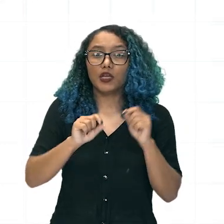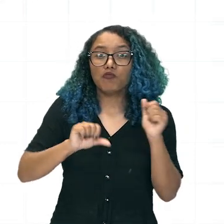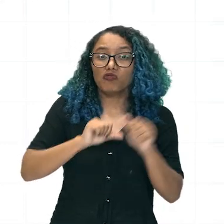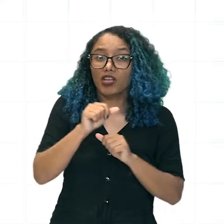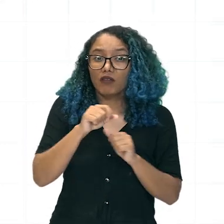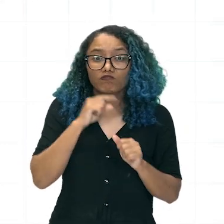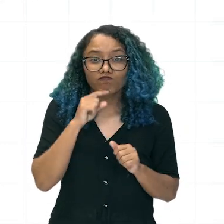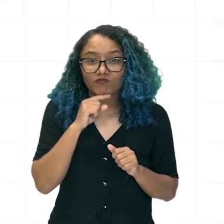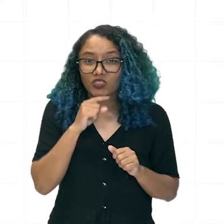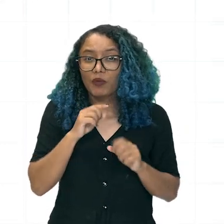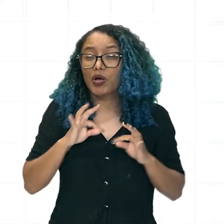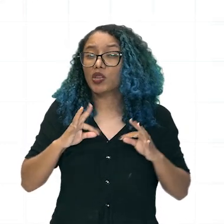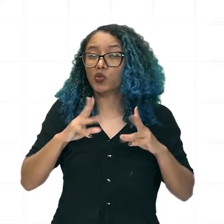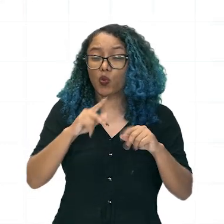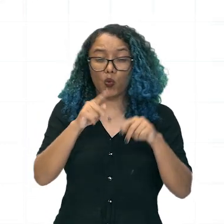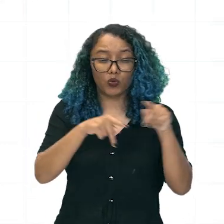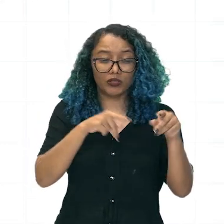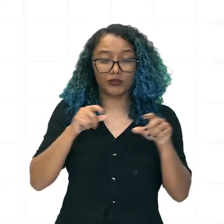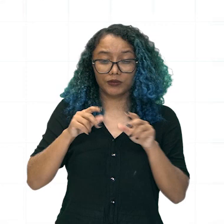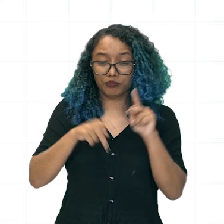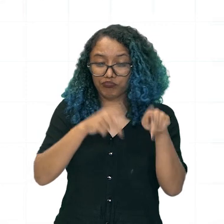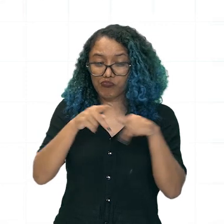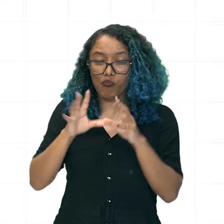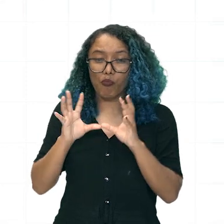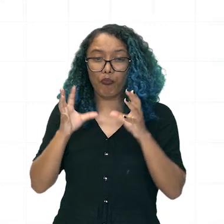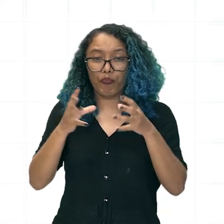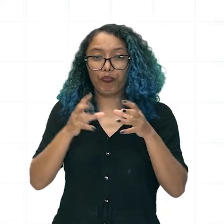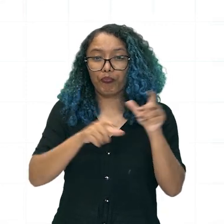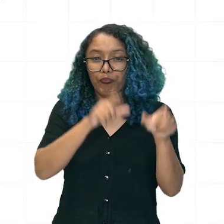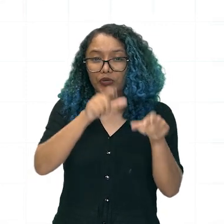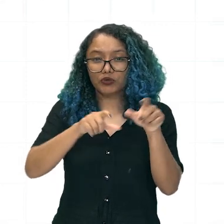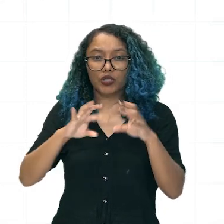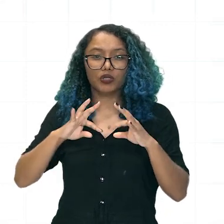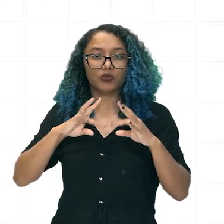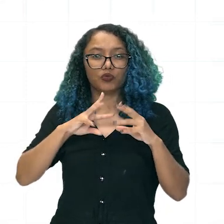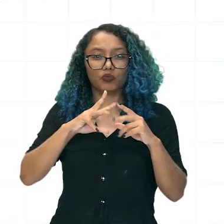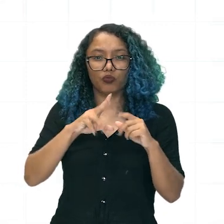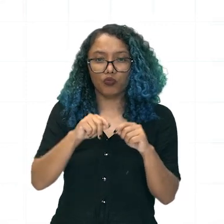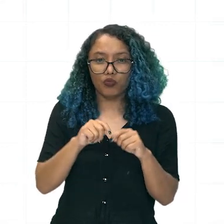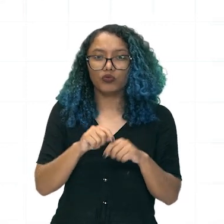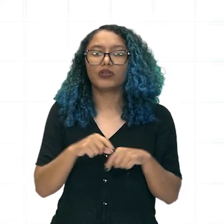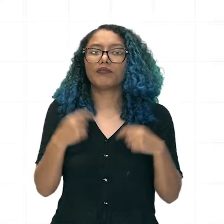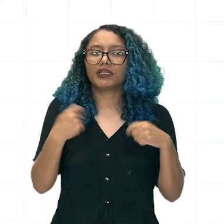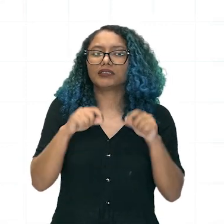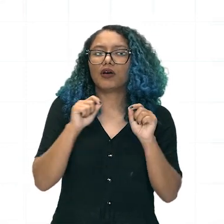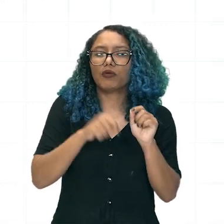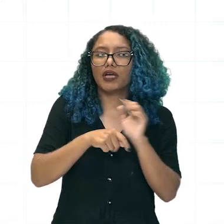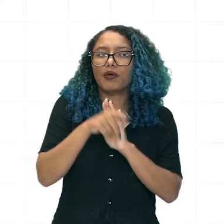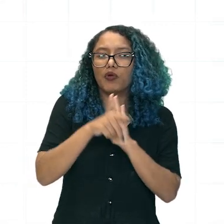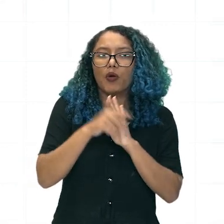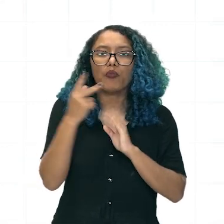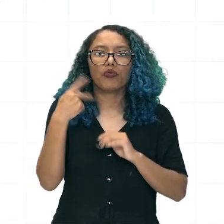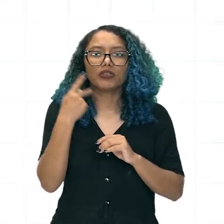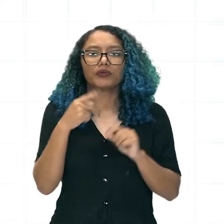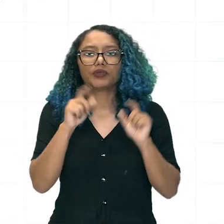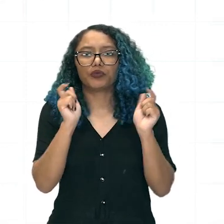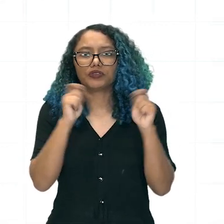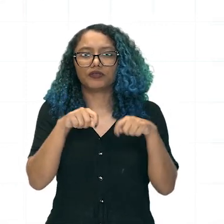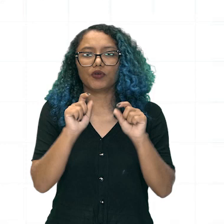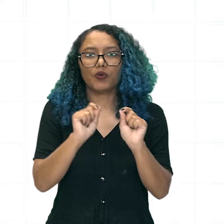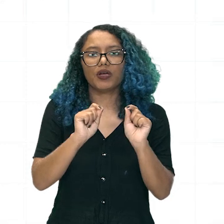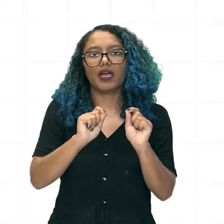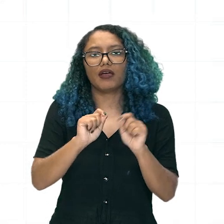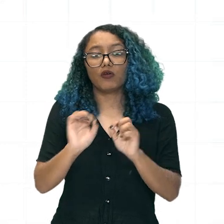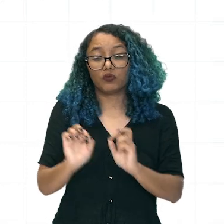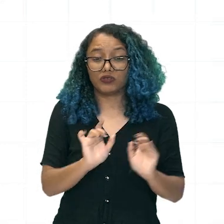as populações e que políticas para a redução de emissão de gases de efeito estufa, como